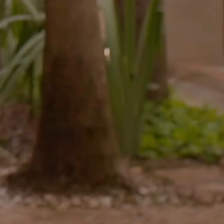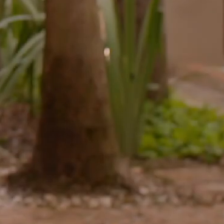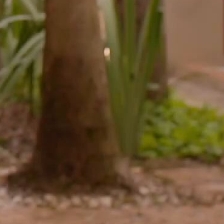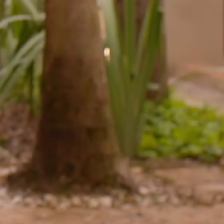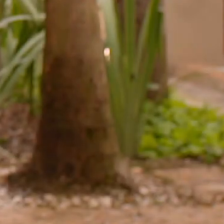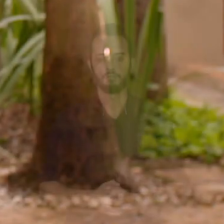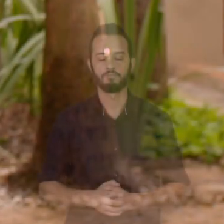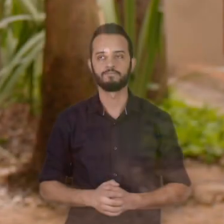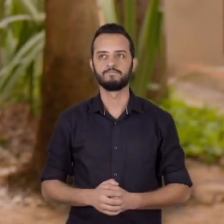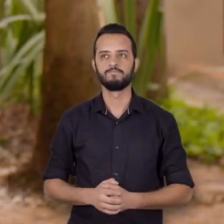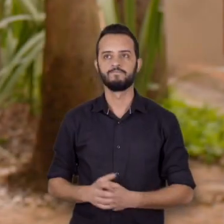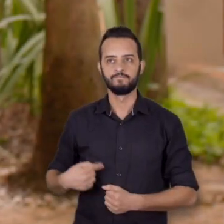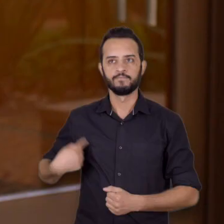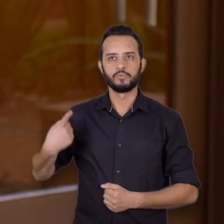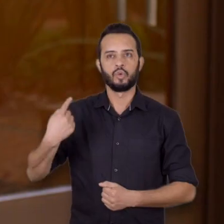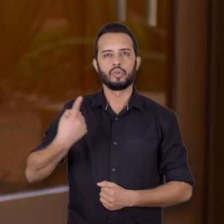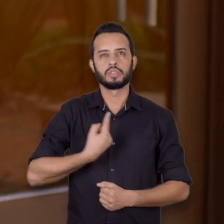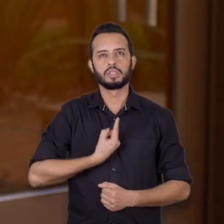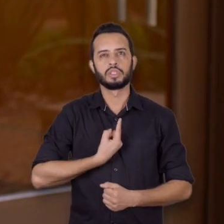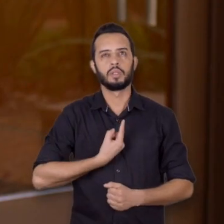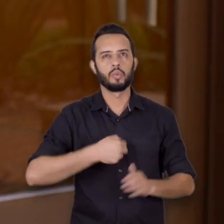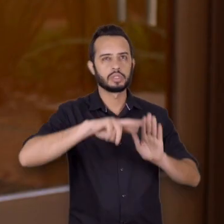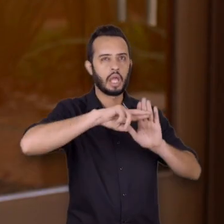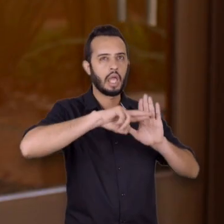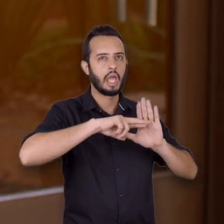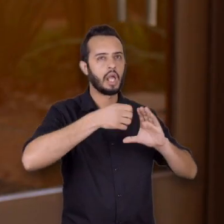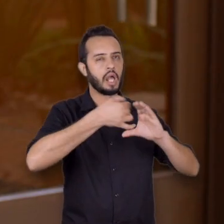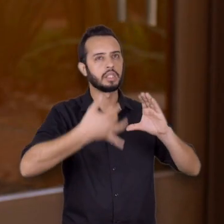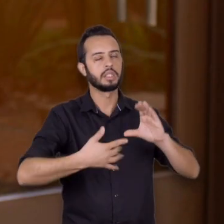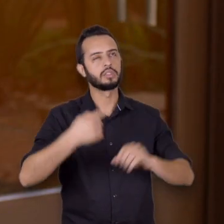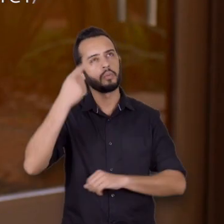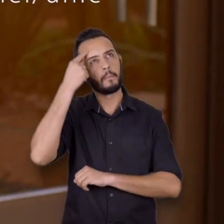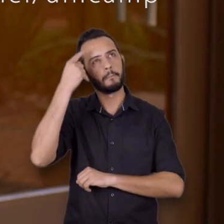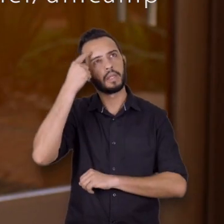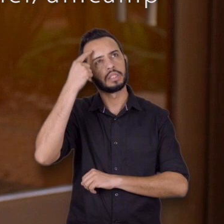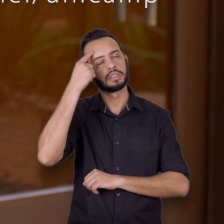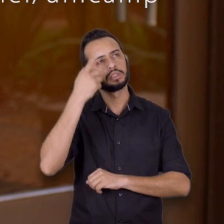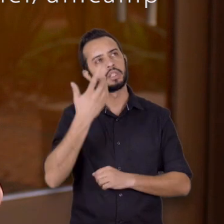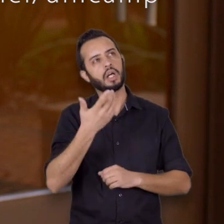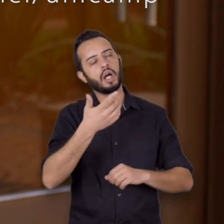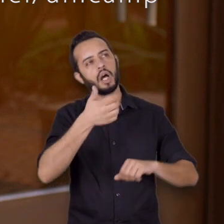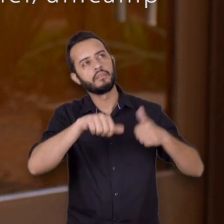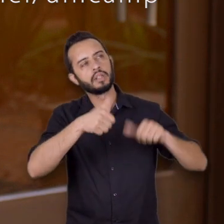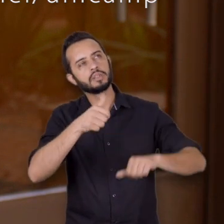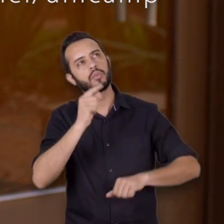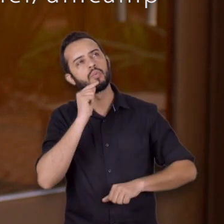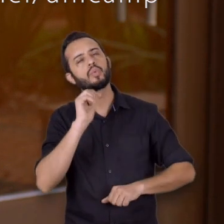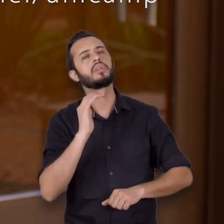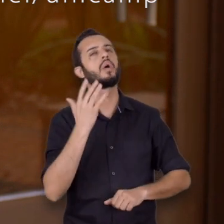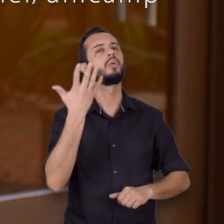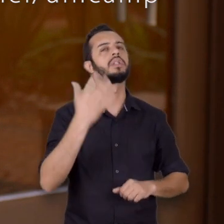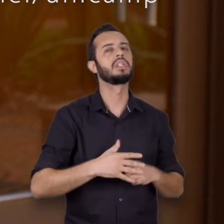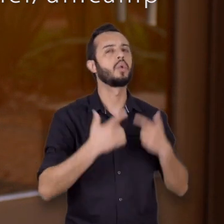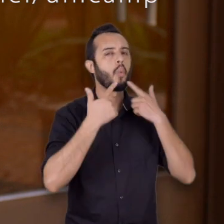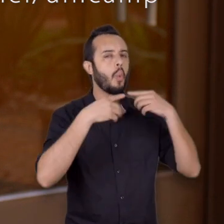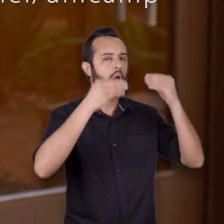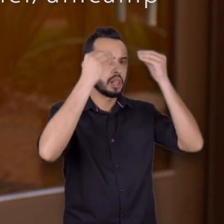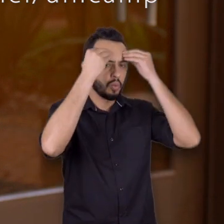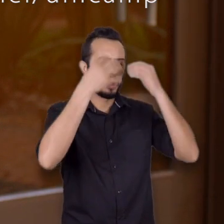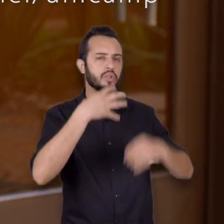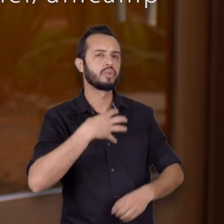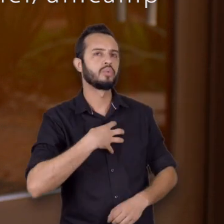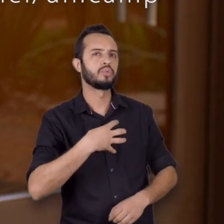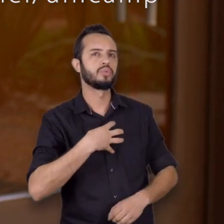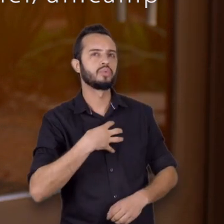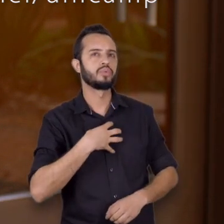A gente tem parâmetros que a gente pode usar para pensar o que está acontecendo com a linguagem, principalmente